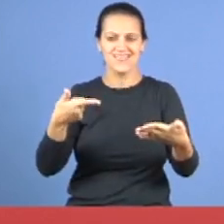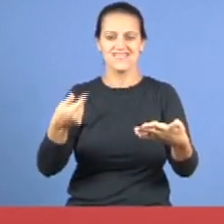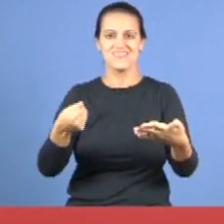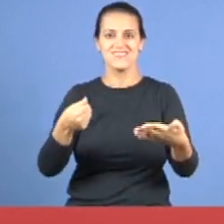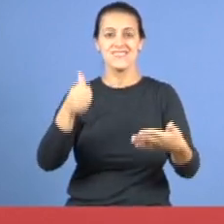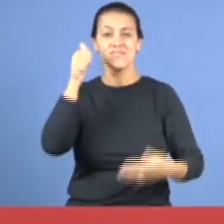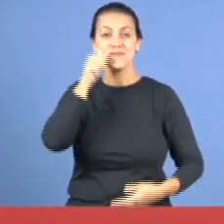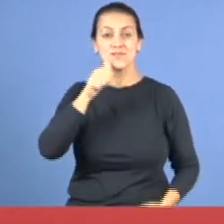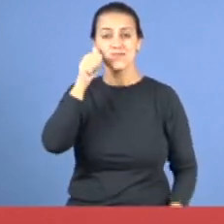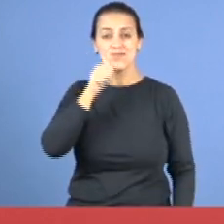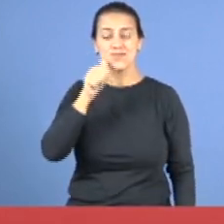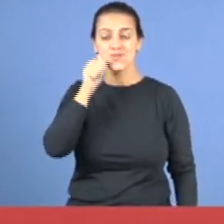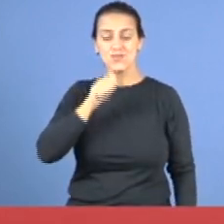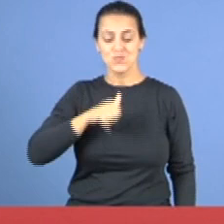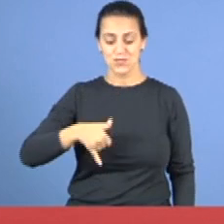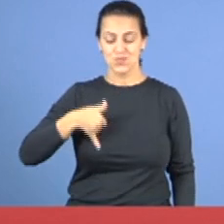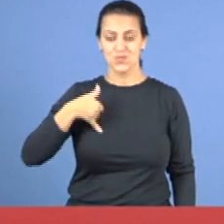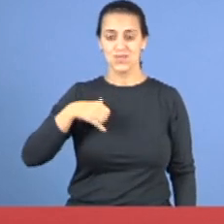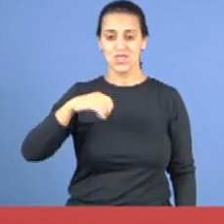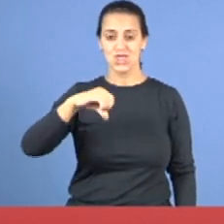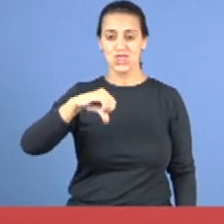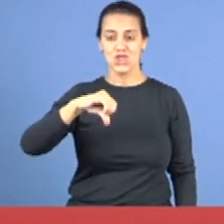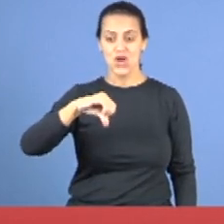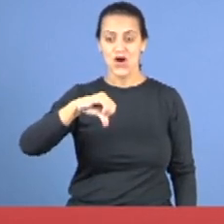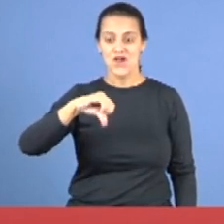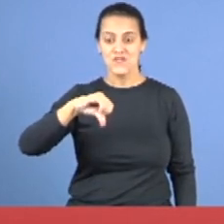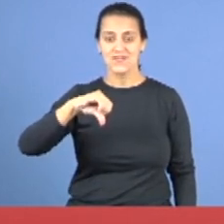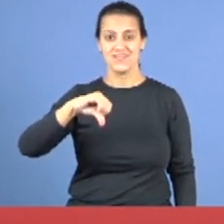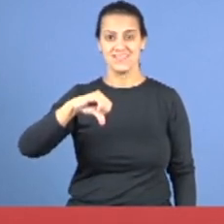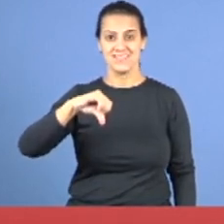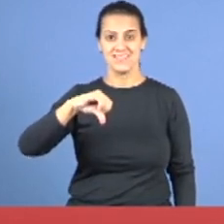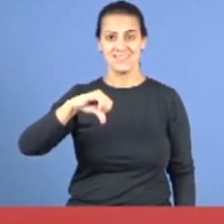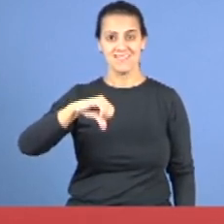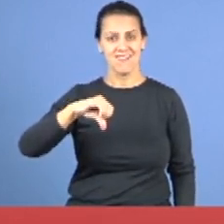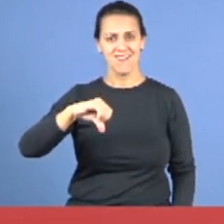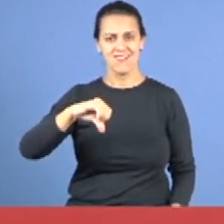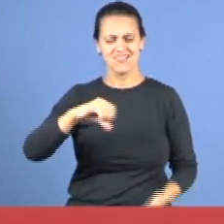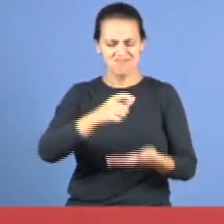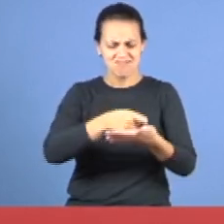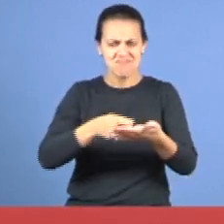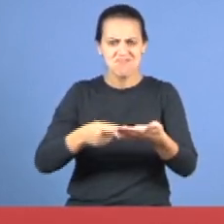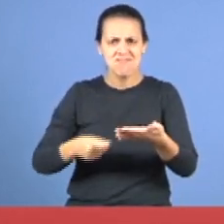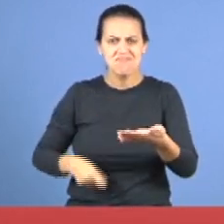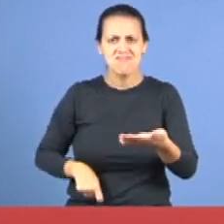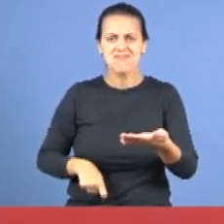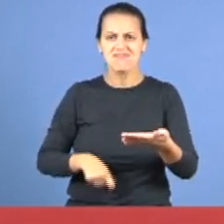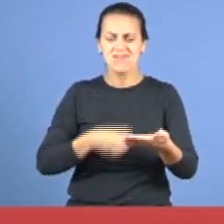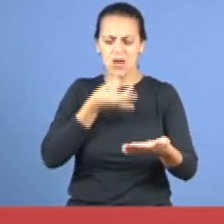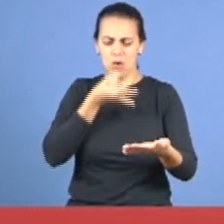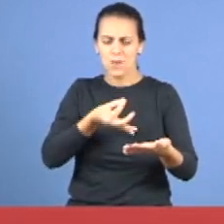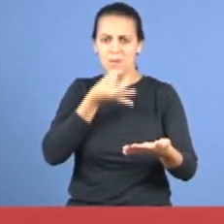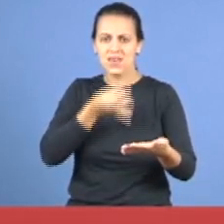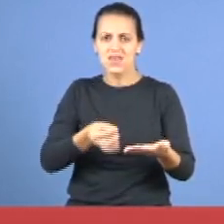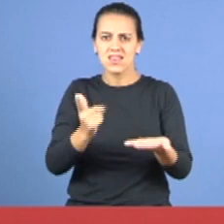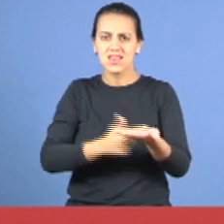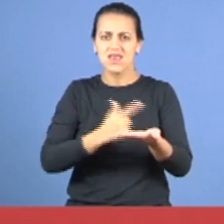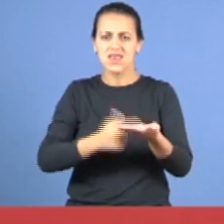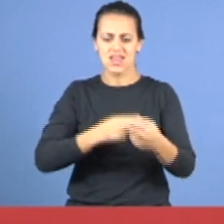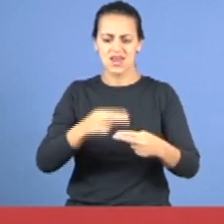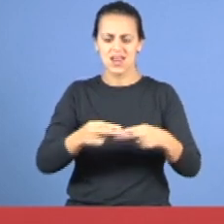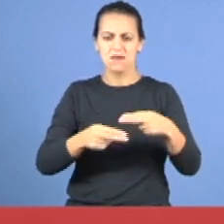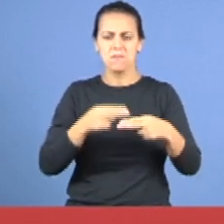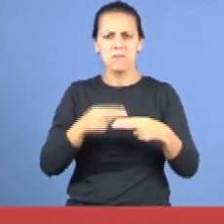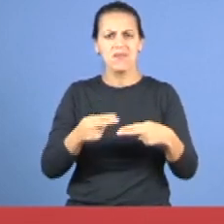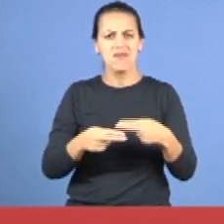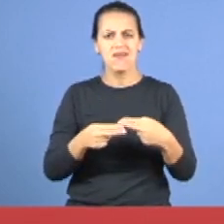menina de 9 anos de idade aqui de São Mateus, o comentário dela sobre o livro, e eu não sei, que ela escapulia antes